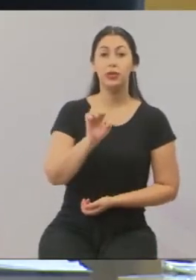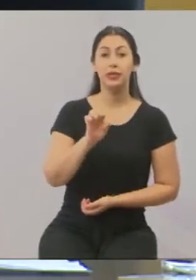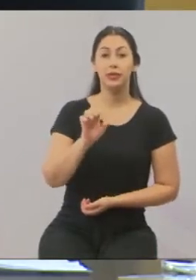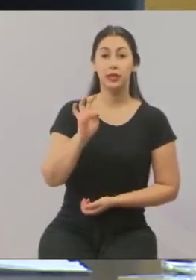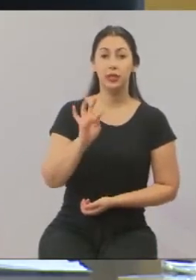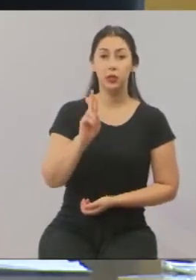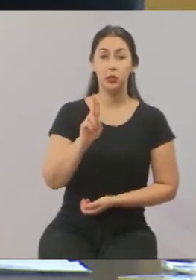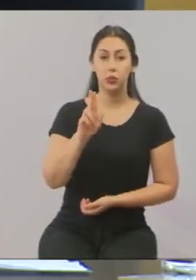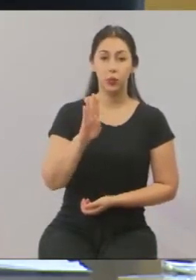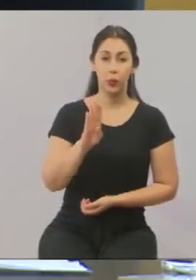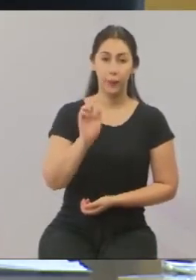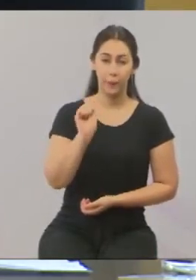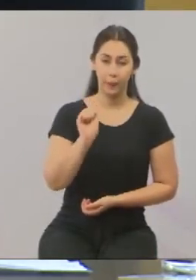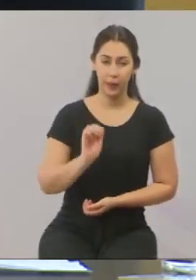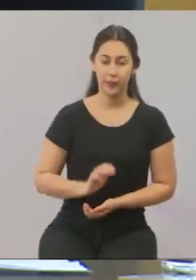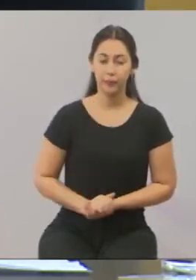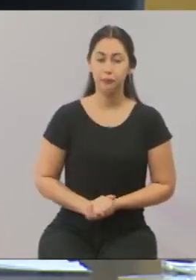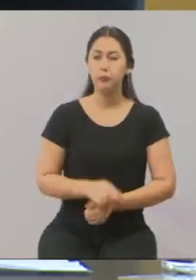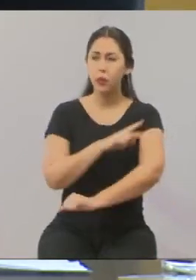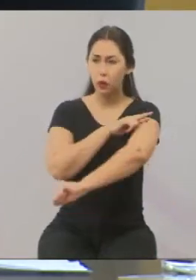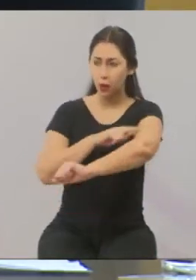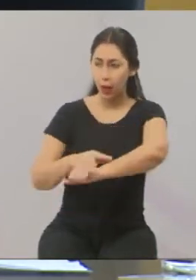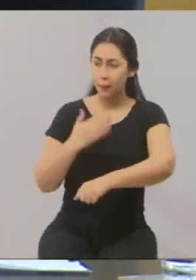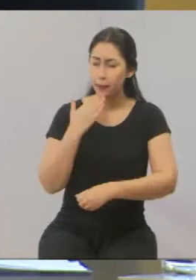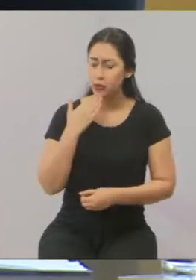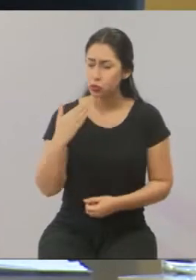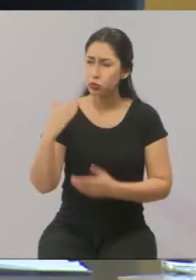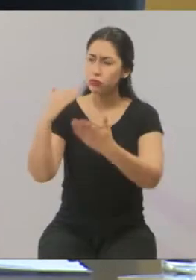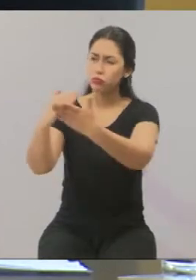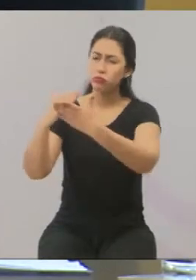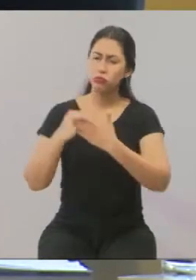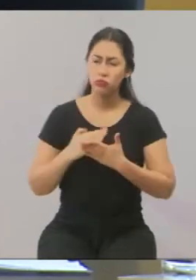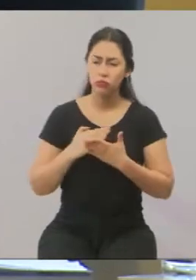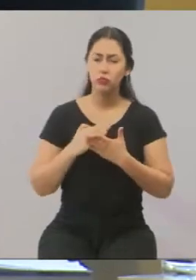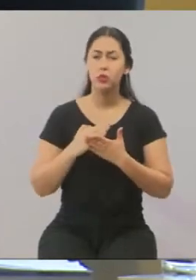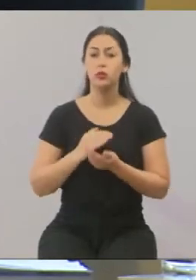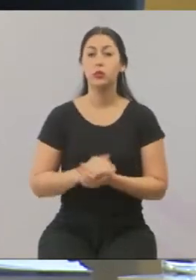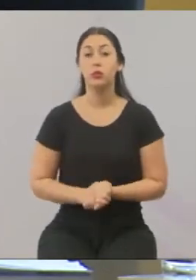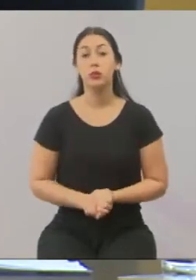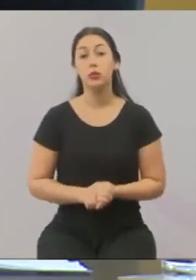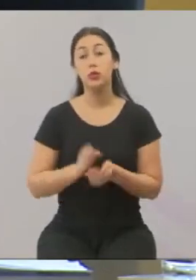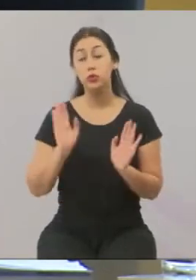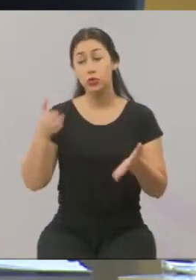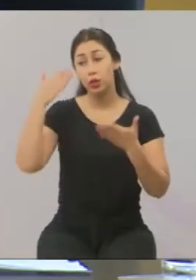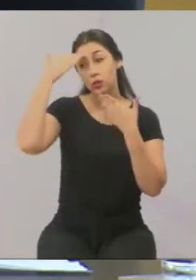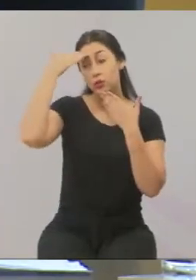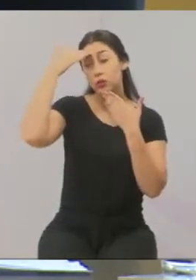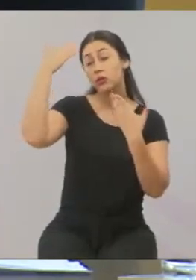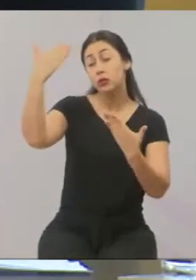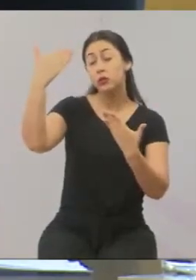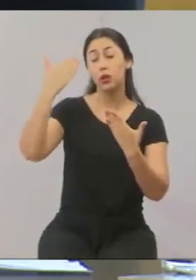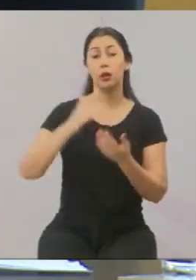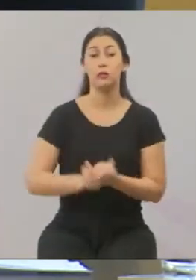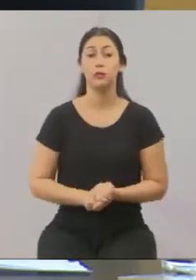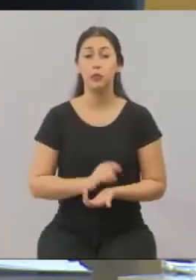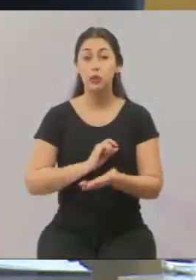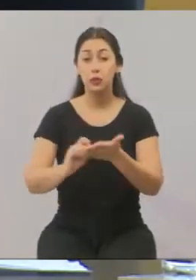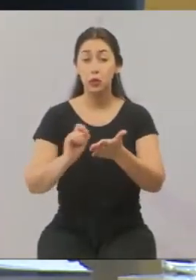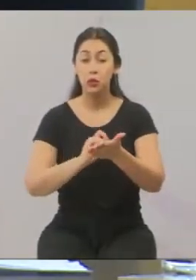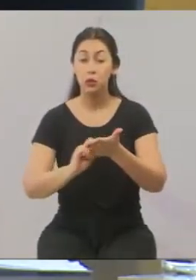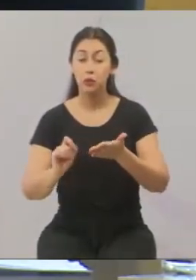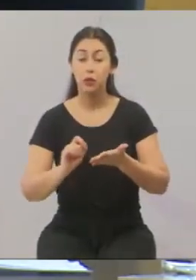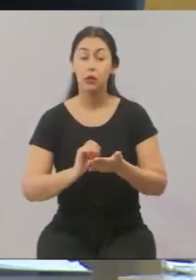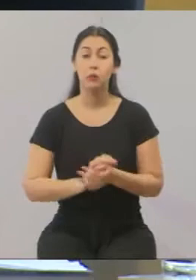Jacareí. Assim sendo, muito respeitosamente, recorremos à compreensão e aos prestes dessa concessionária, e antecipando agradecimento pela atenção dispensada,